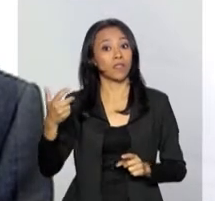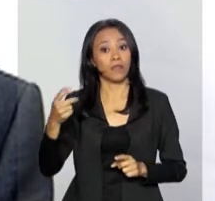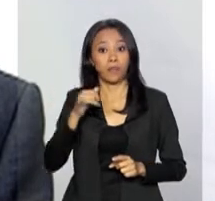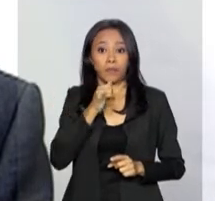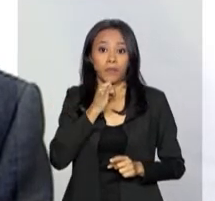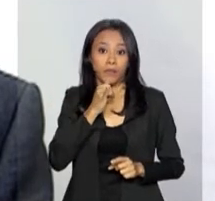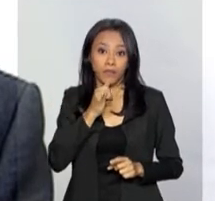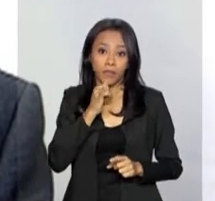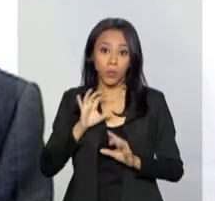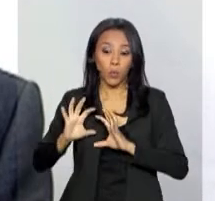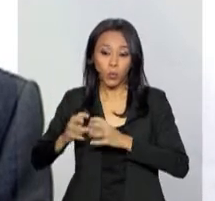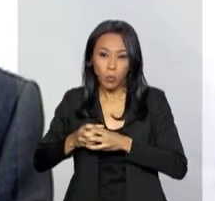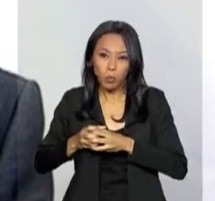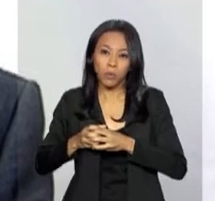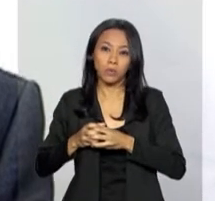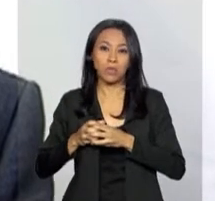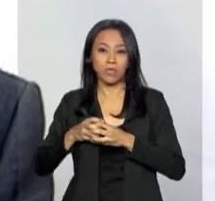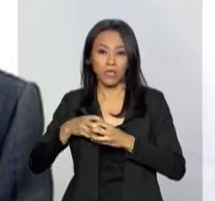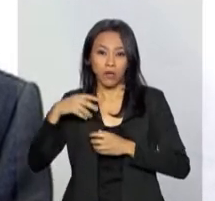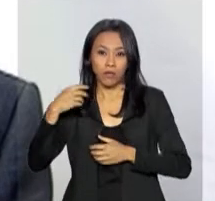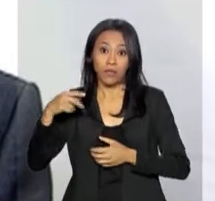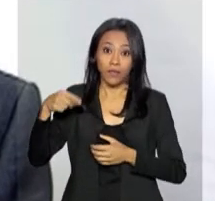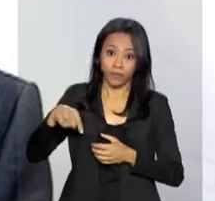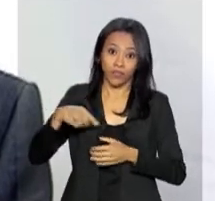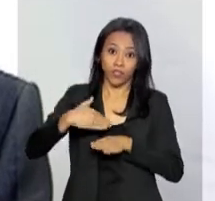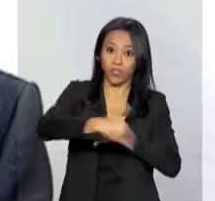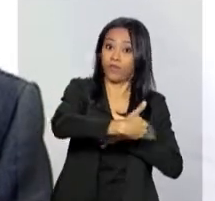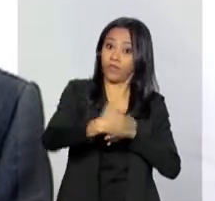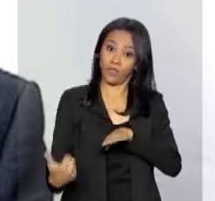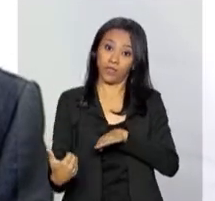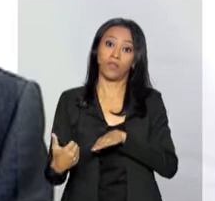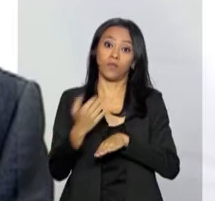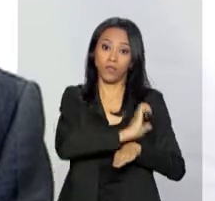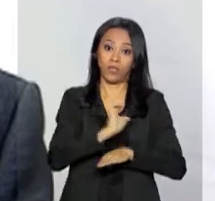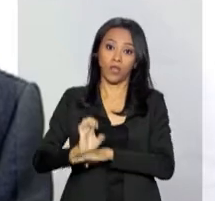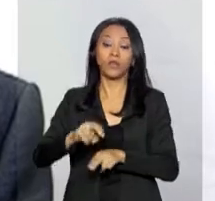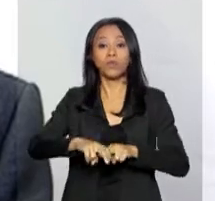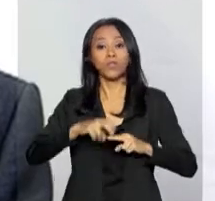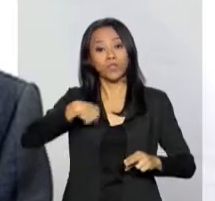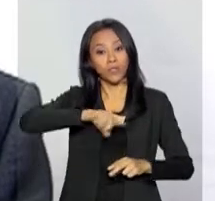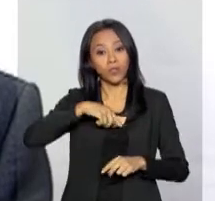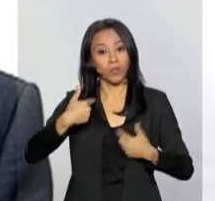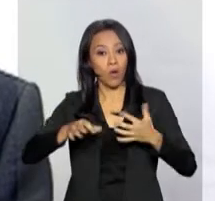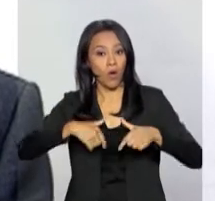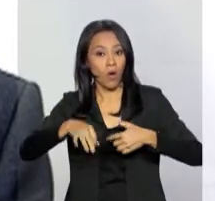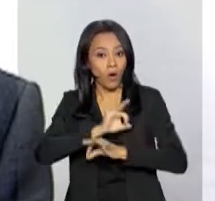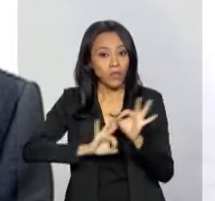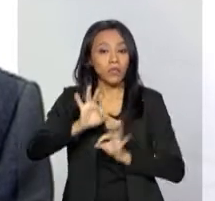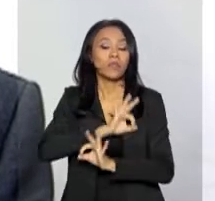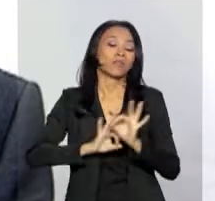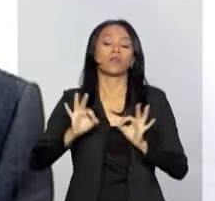ou de atuações de grupos mais intensa nas regiões de divisa. Por isso que nós estamos organizando os planos operacionais de